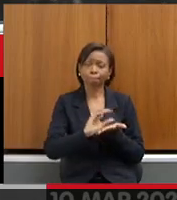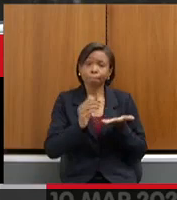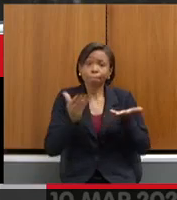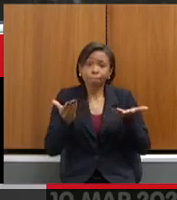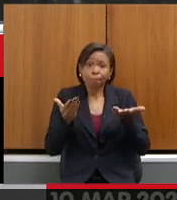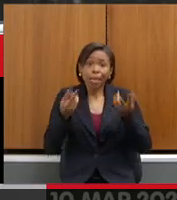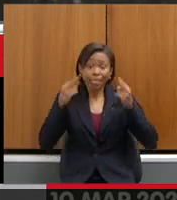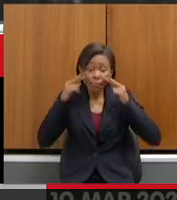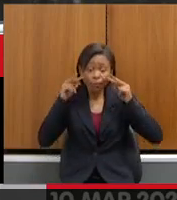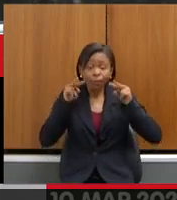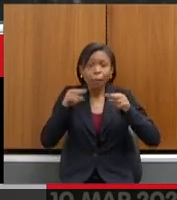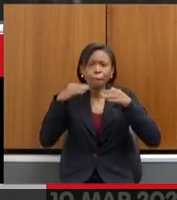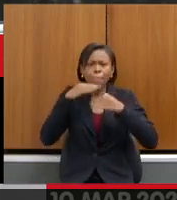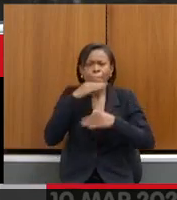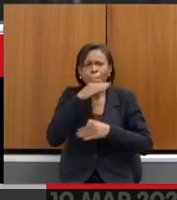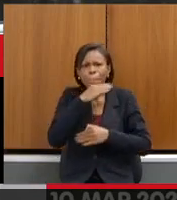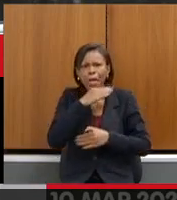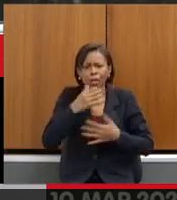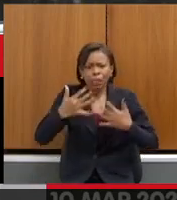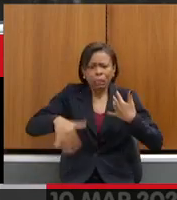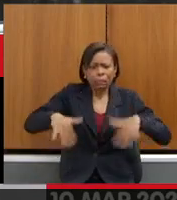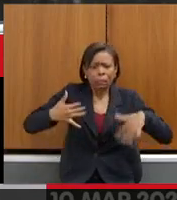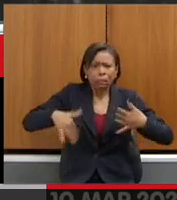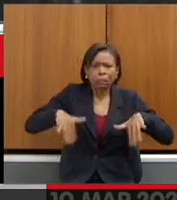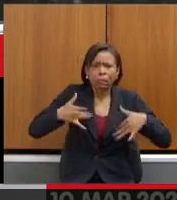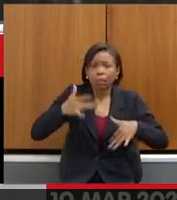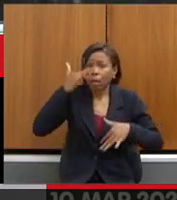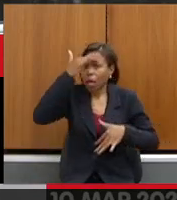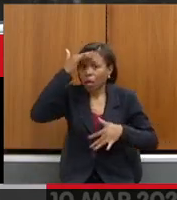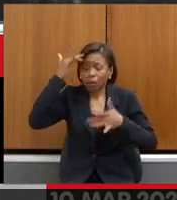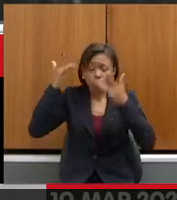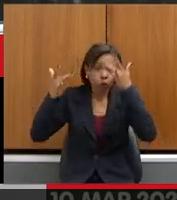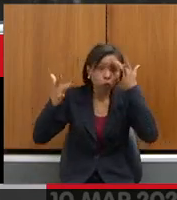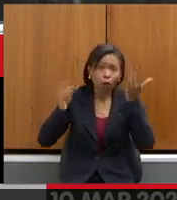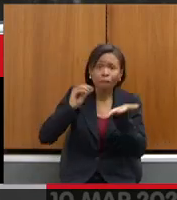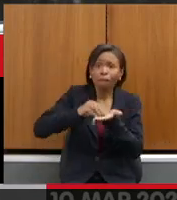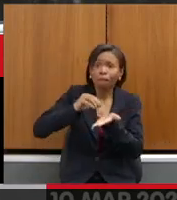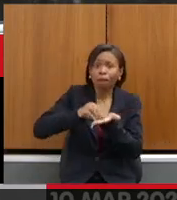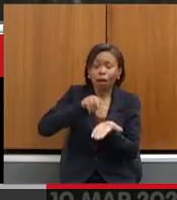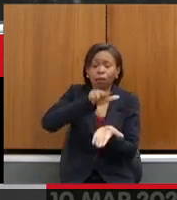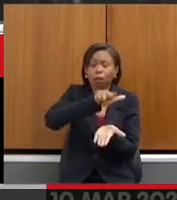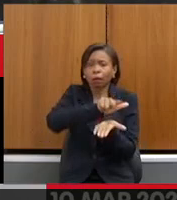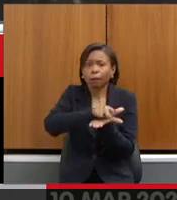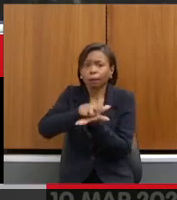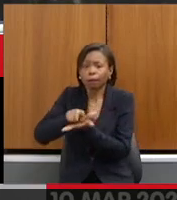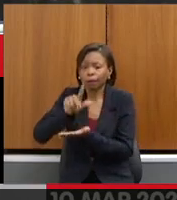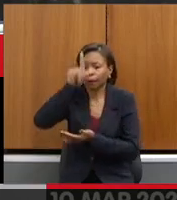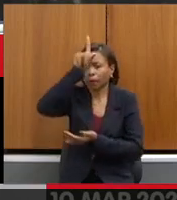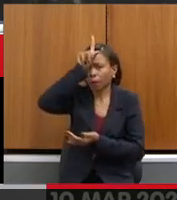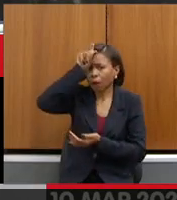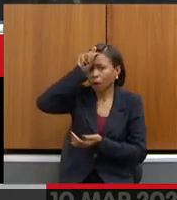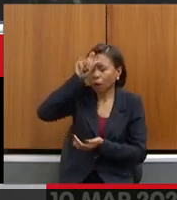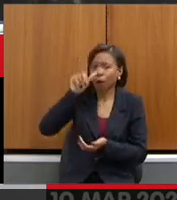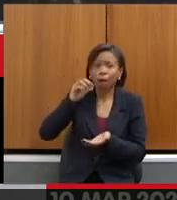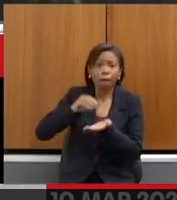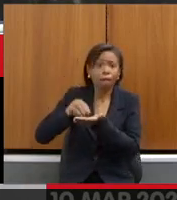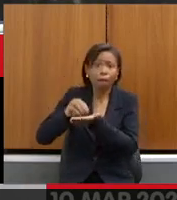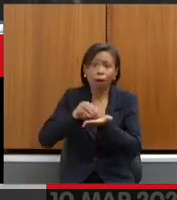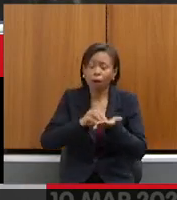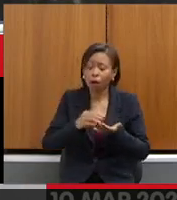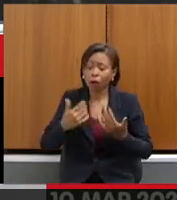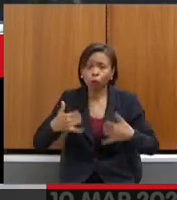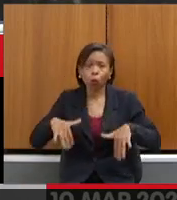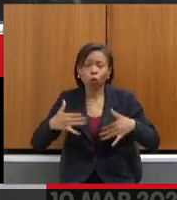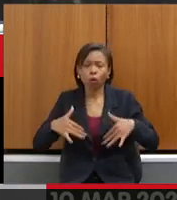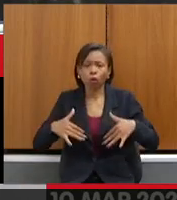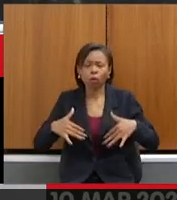por falta de leite de UTI por falta de repasse de recurso não se justifica a lógica que o governador